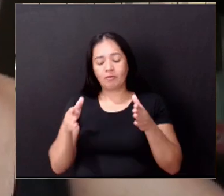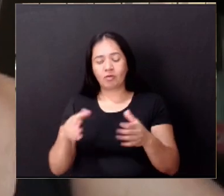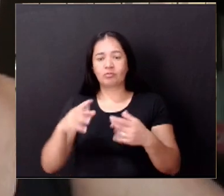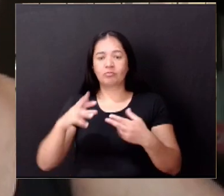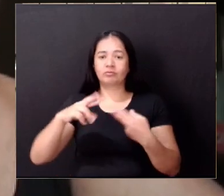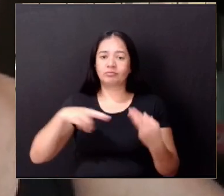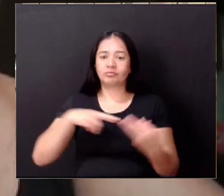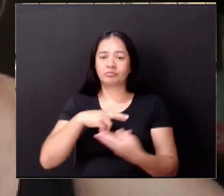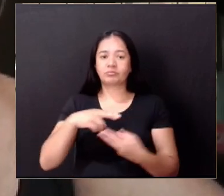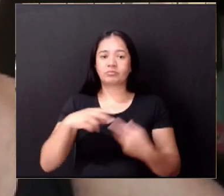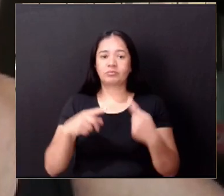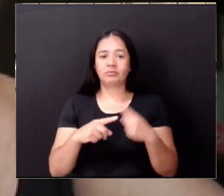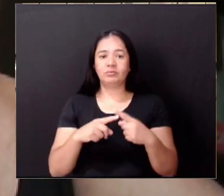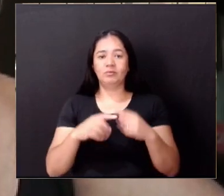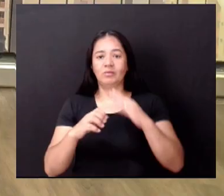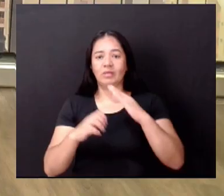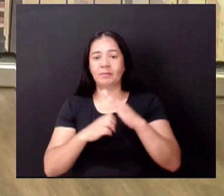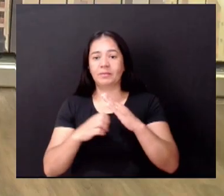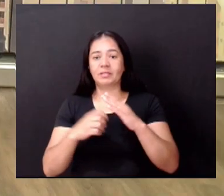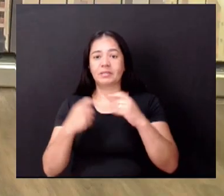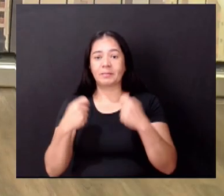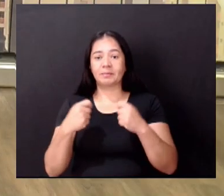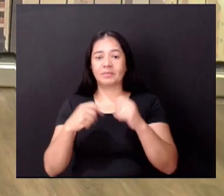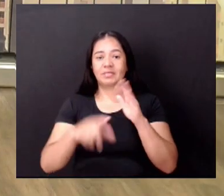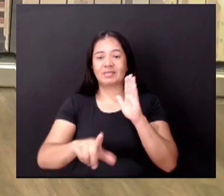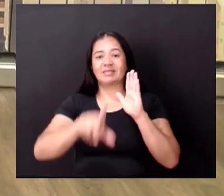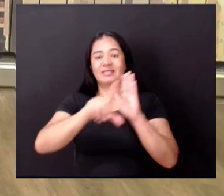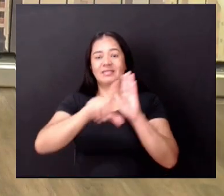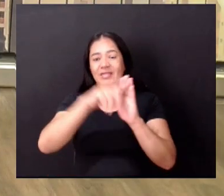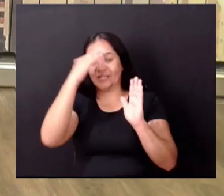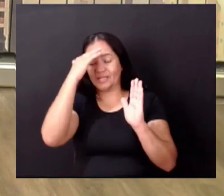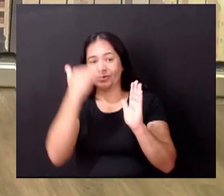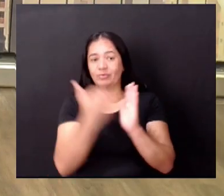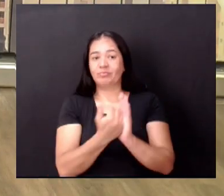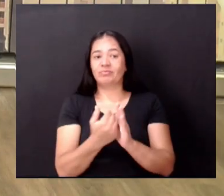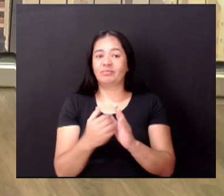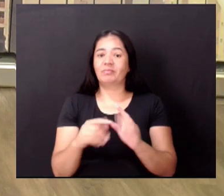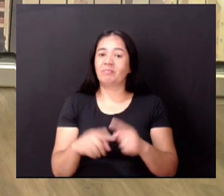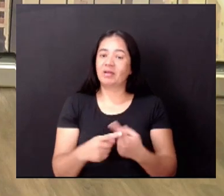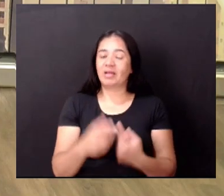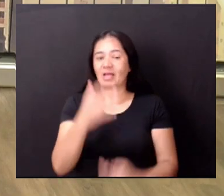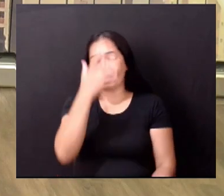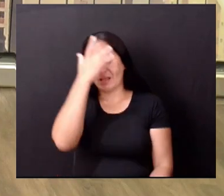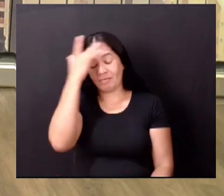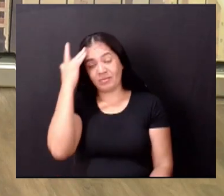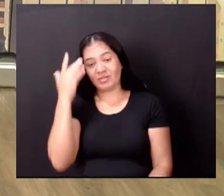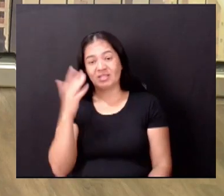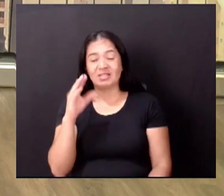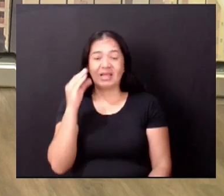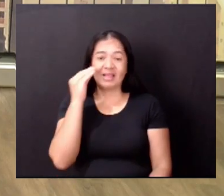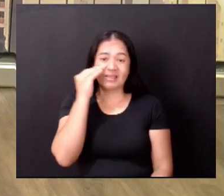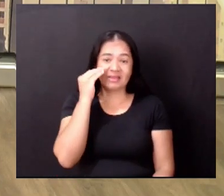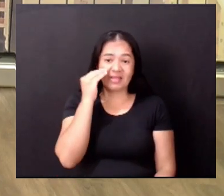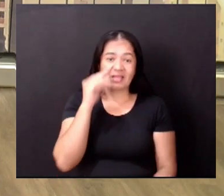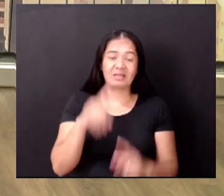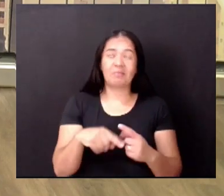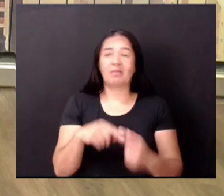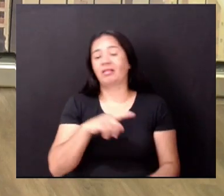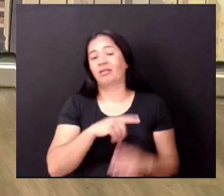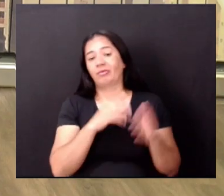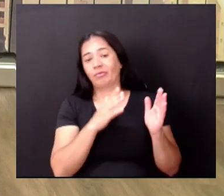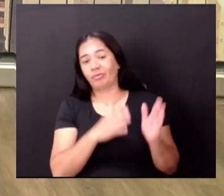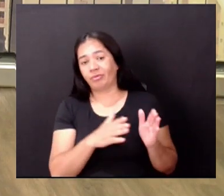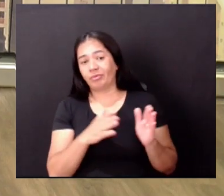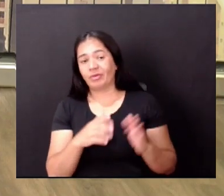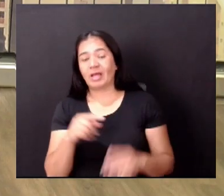Sim, é que as empresas elas têm que cumprir leis, né, normas e metas, Exato. e o cidadão ele até às vezes tenta, mas